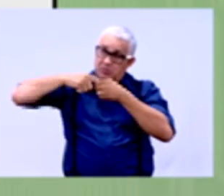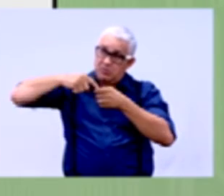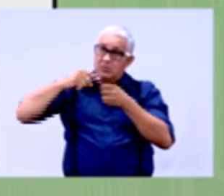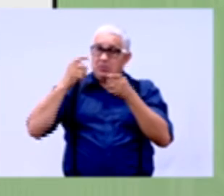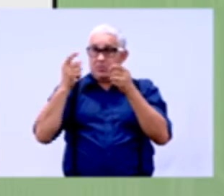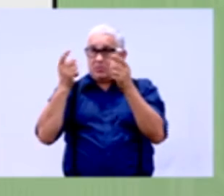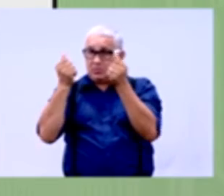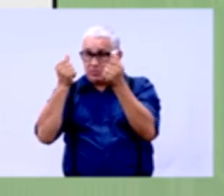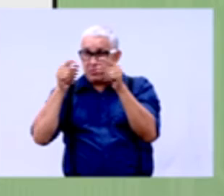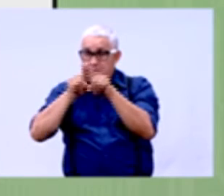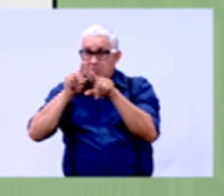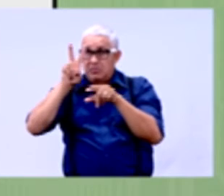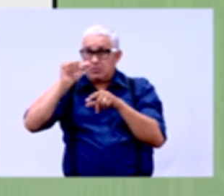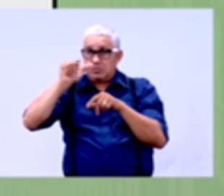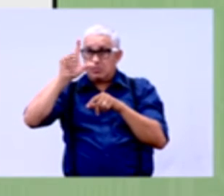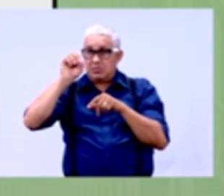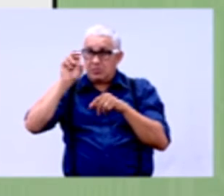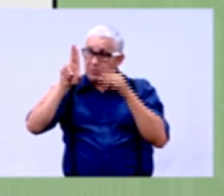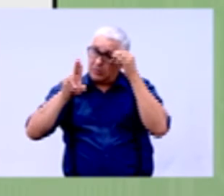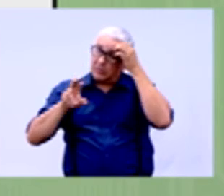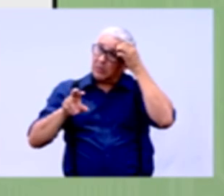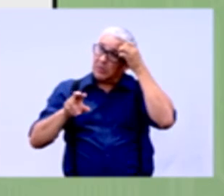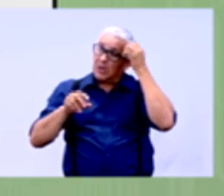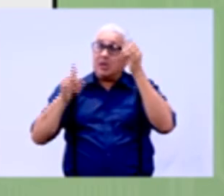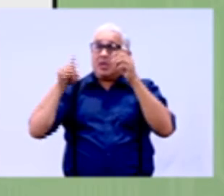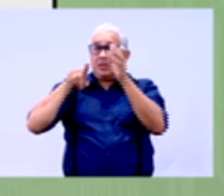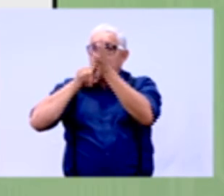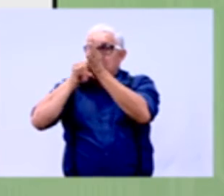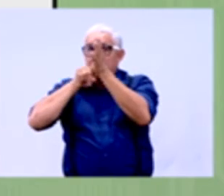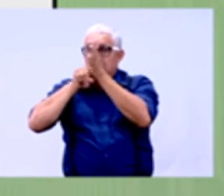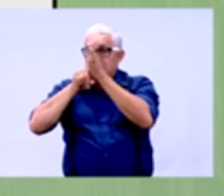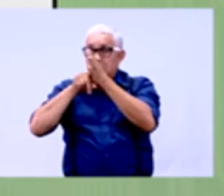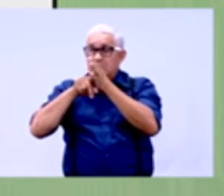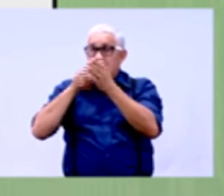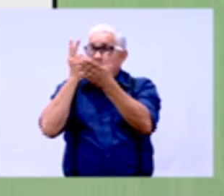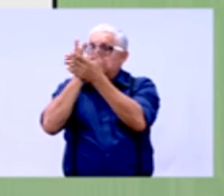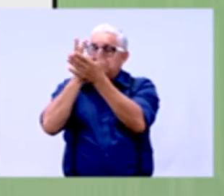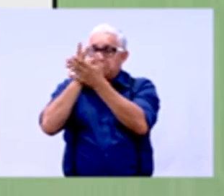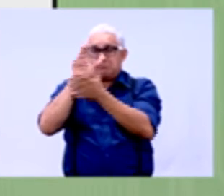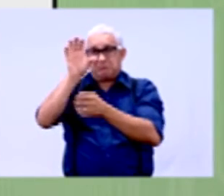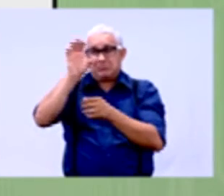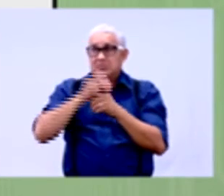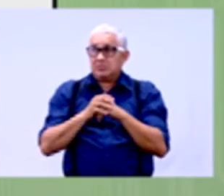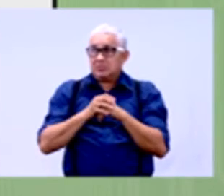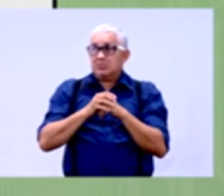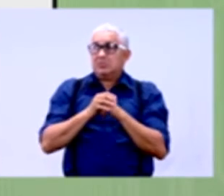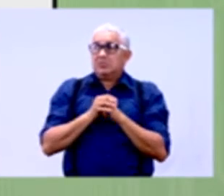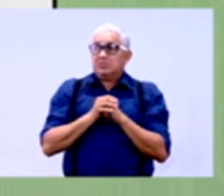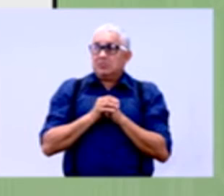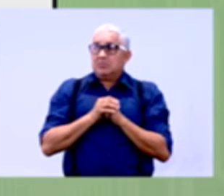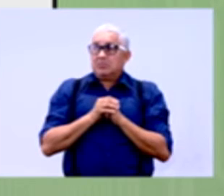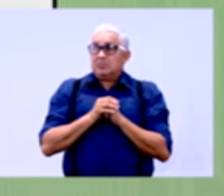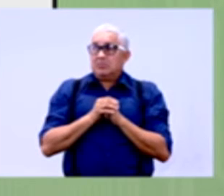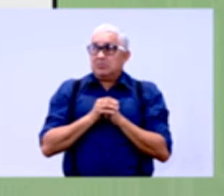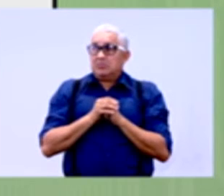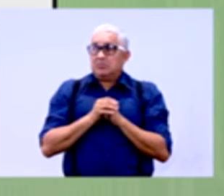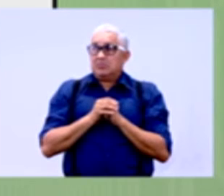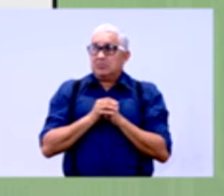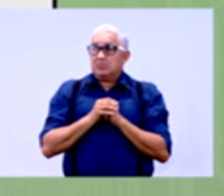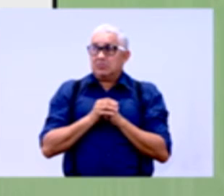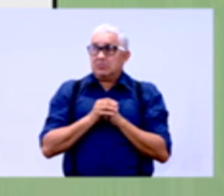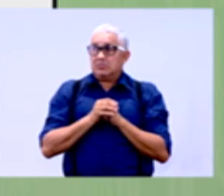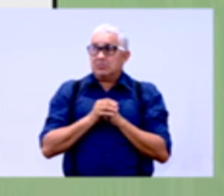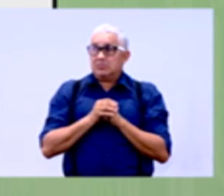o valor. E aí ele é uma consulta, não muda o estado. Aí já vamos lá, o item de